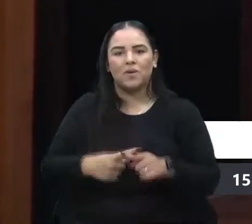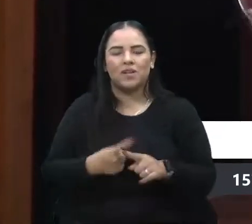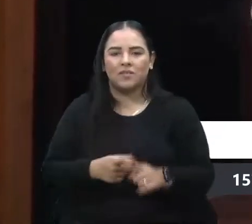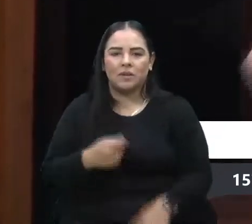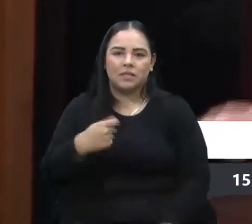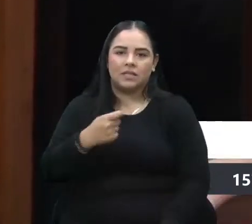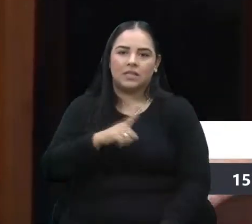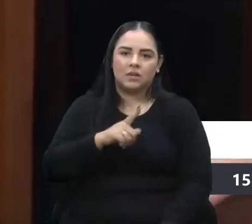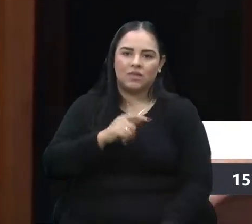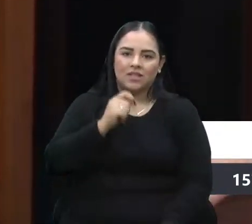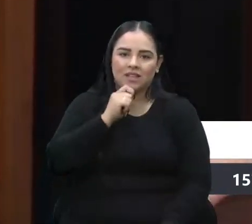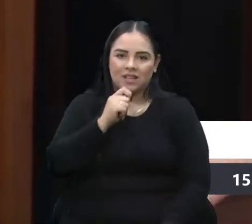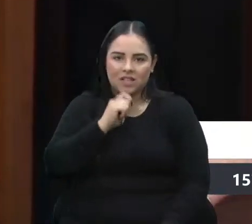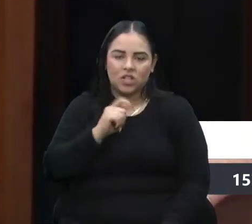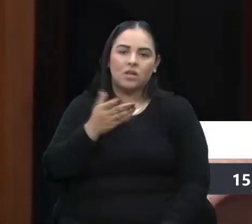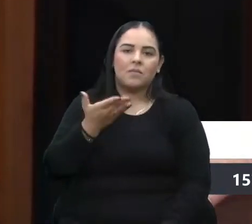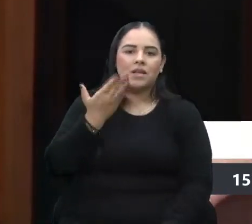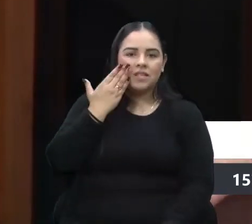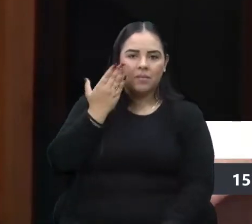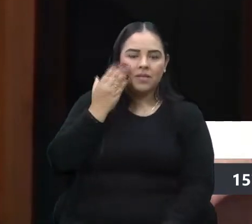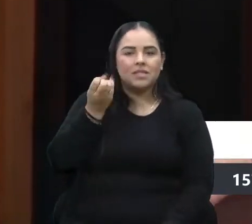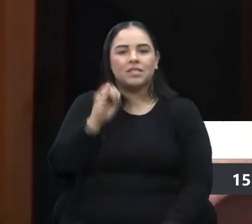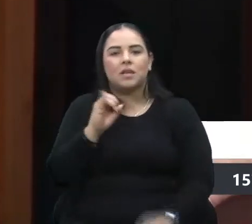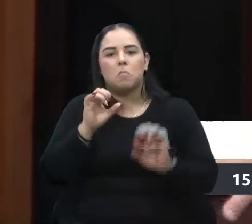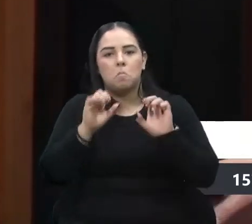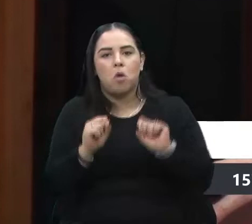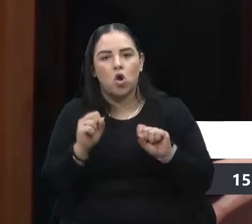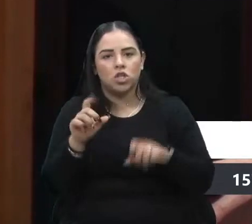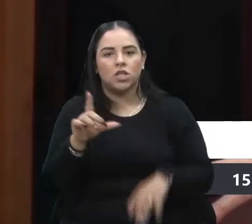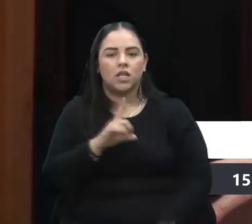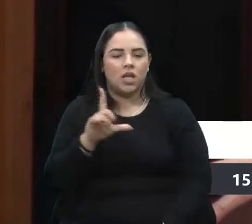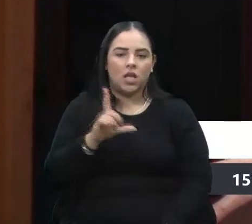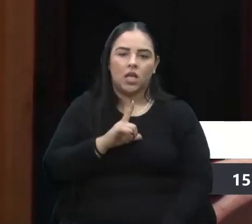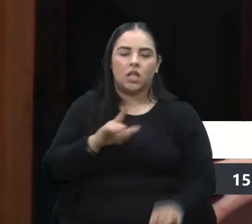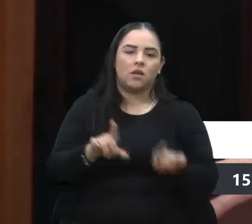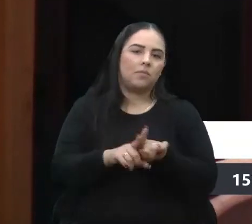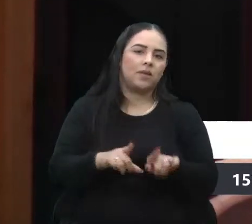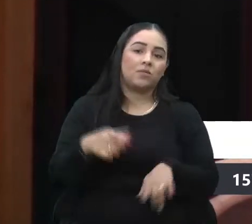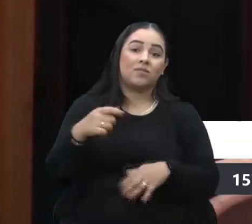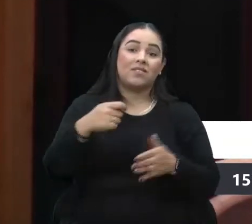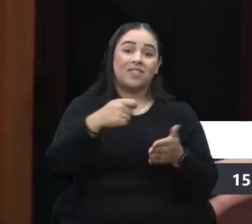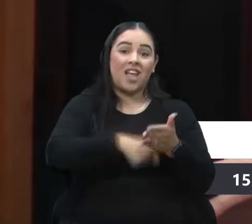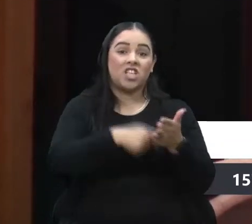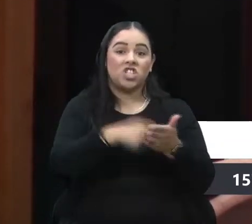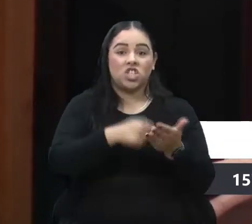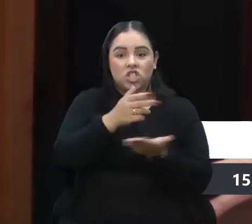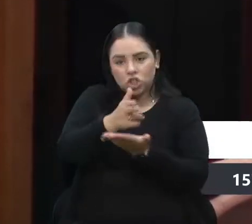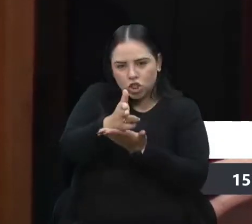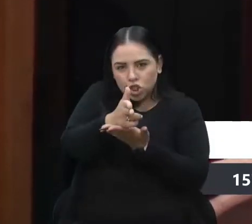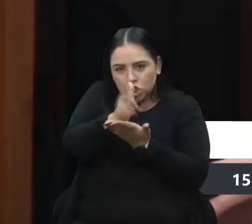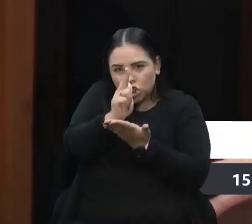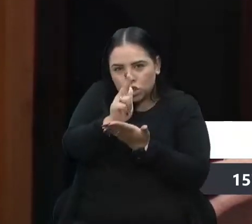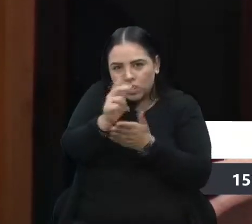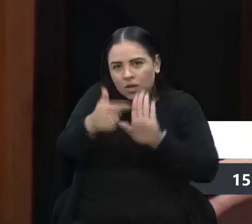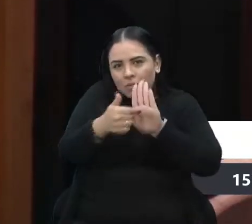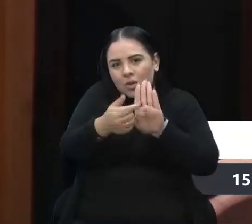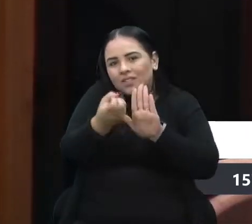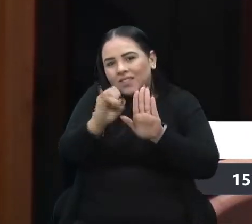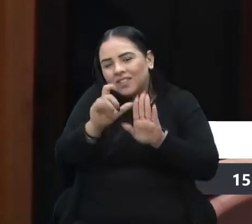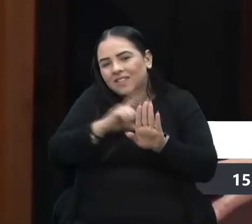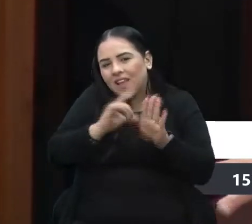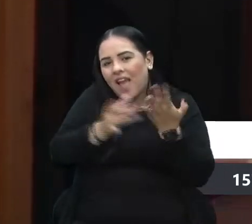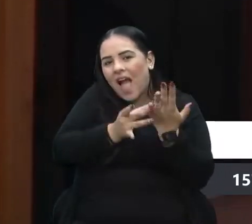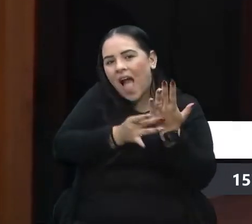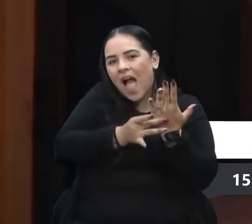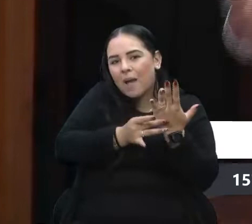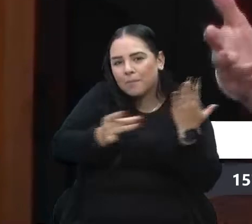afirmar que a pessoa tem condições de portar uma arma ele tem que fazer um teste de tiro que é um teste difícil e mostra sua habilidade